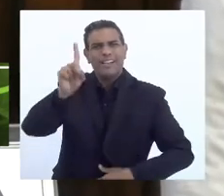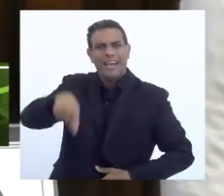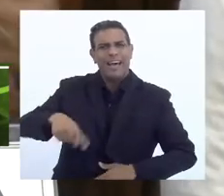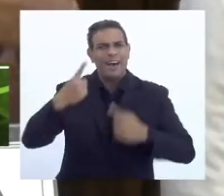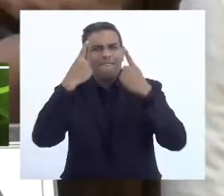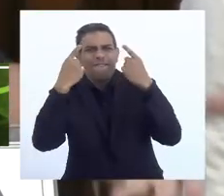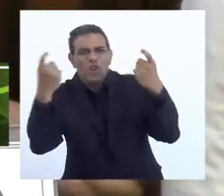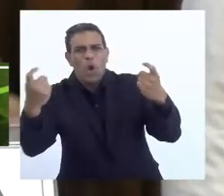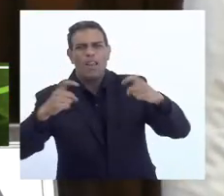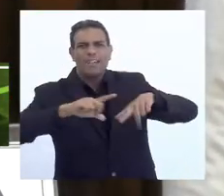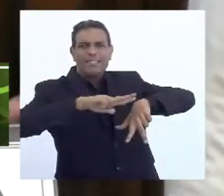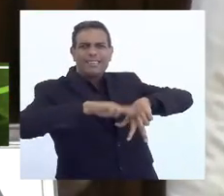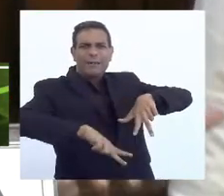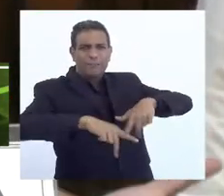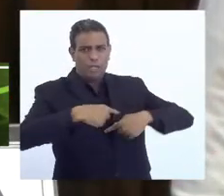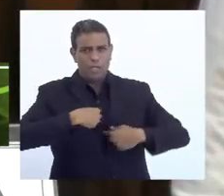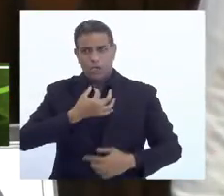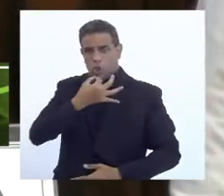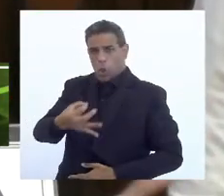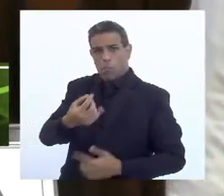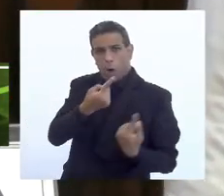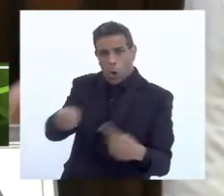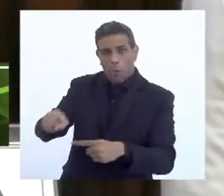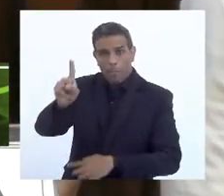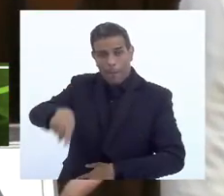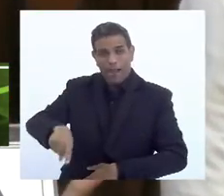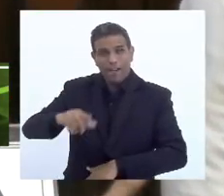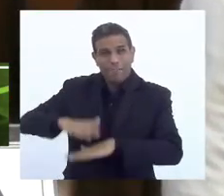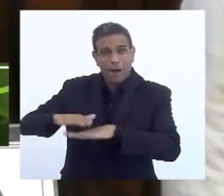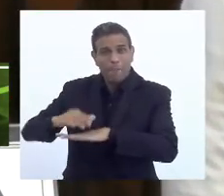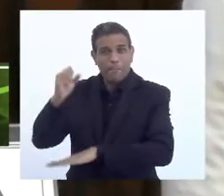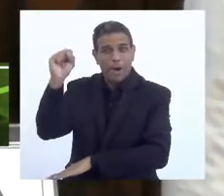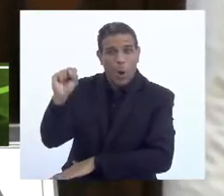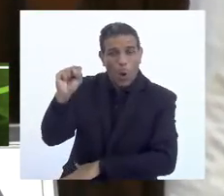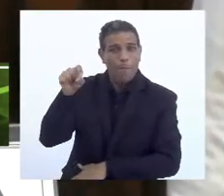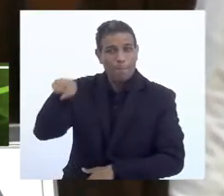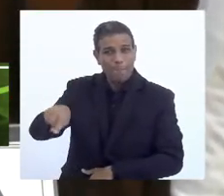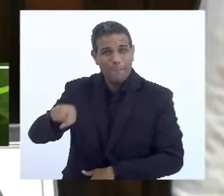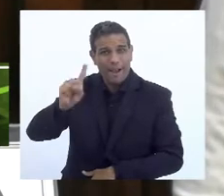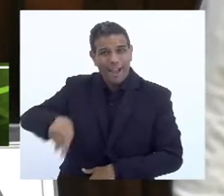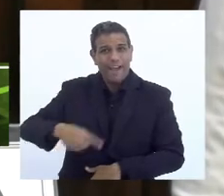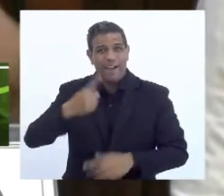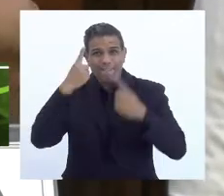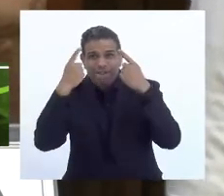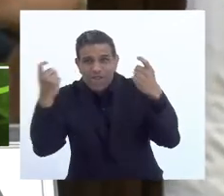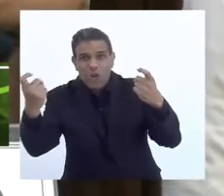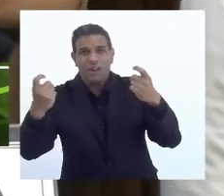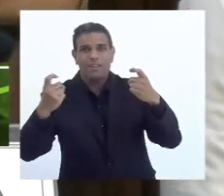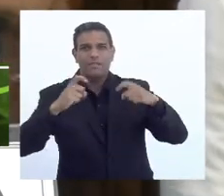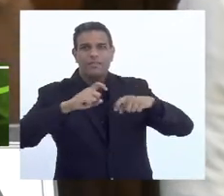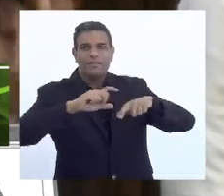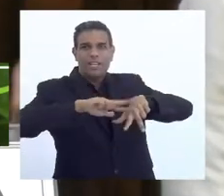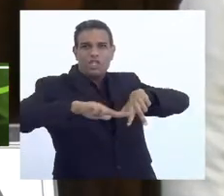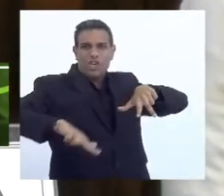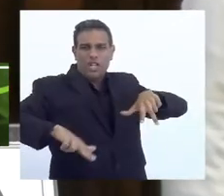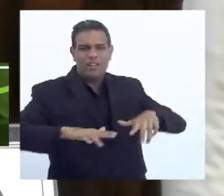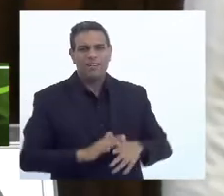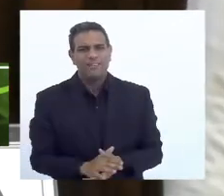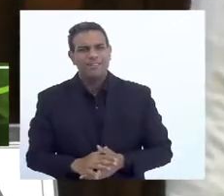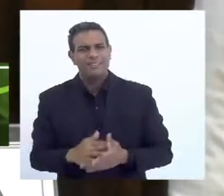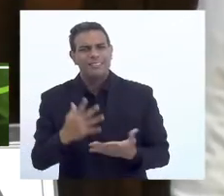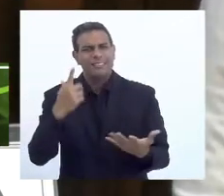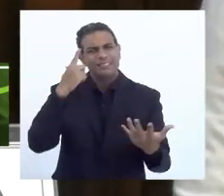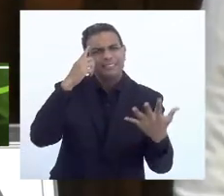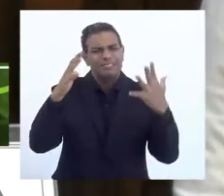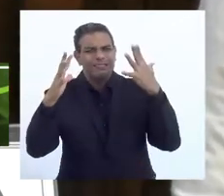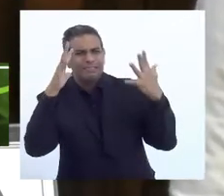gênero? Então eu critico a Manuela, que é comunista, e isso é violência política de gênero? E esse